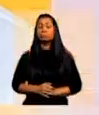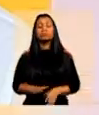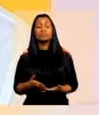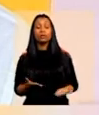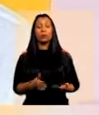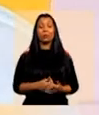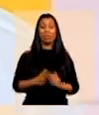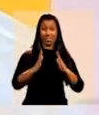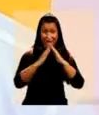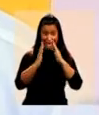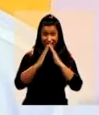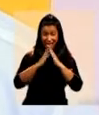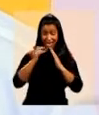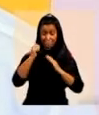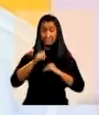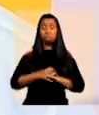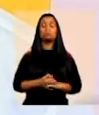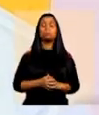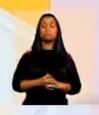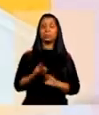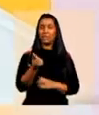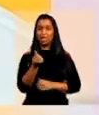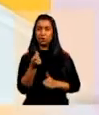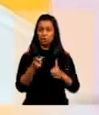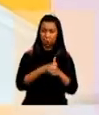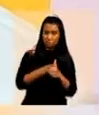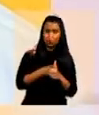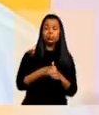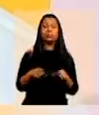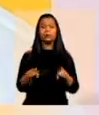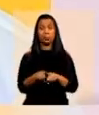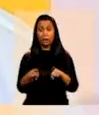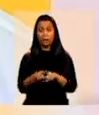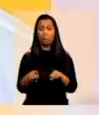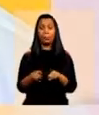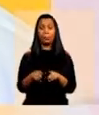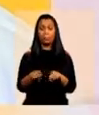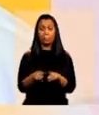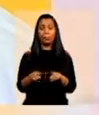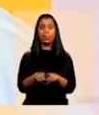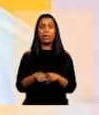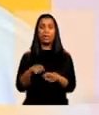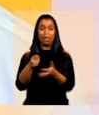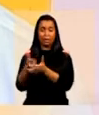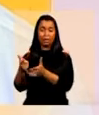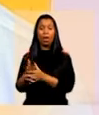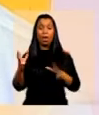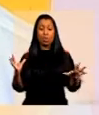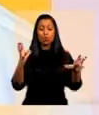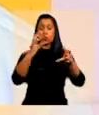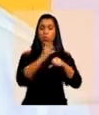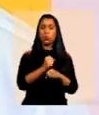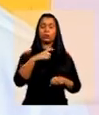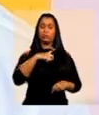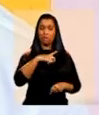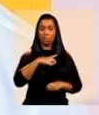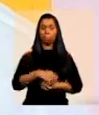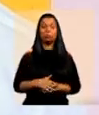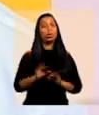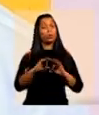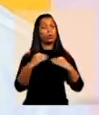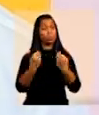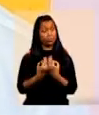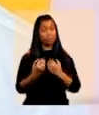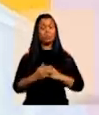Sim. Lá em casa, tanto as dívidas quanto as receitas, elas são somadas, né? Então, é